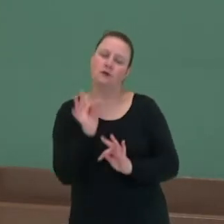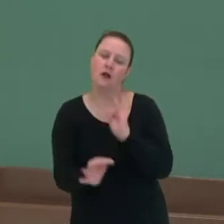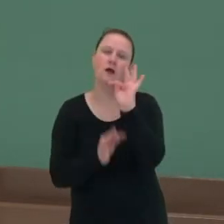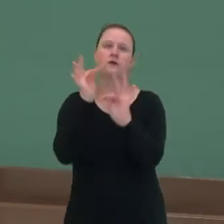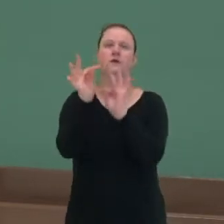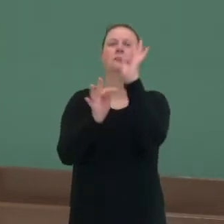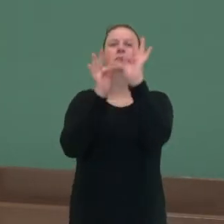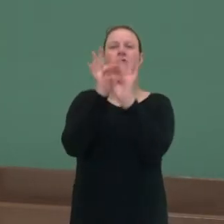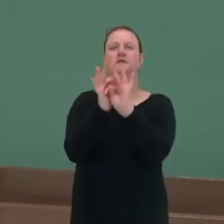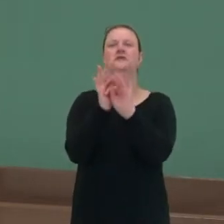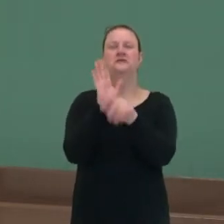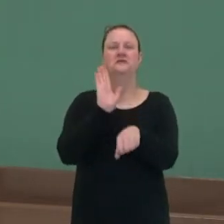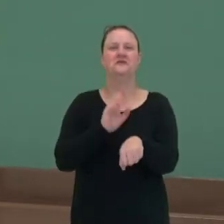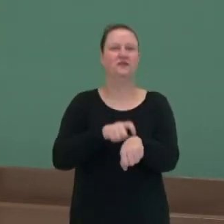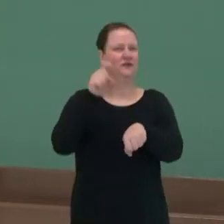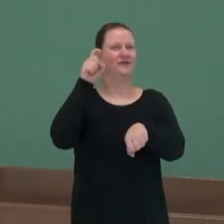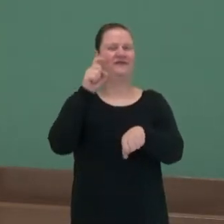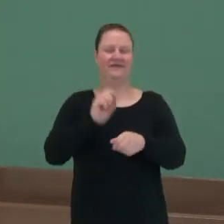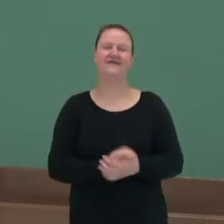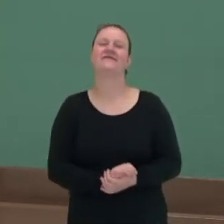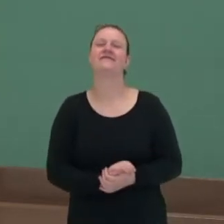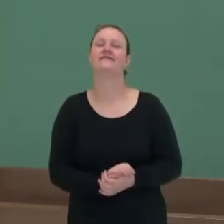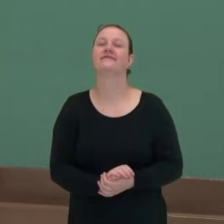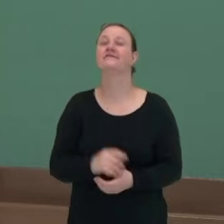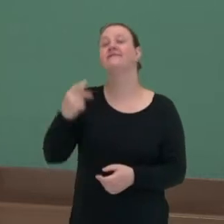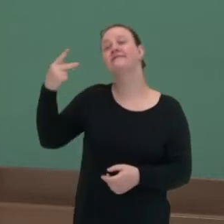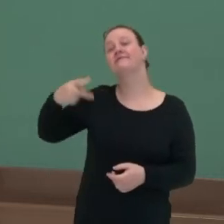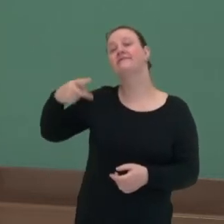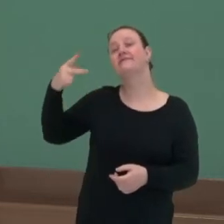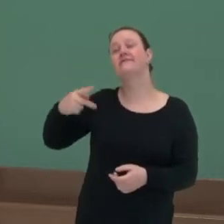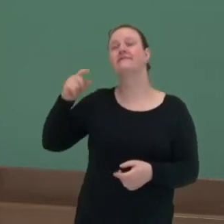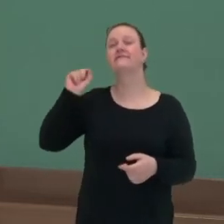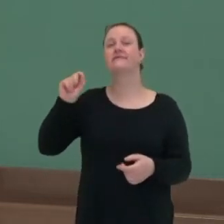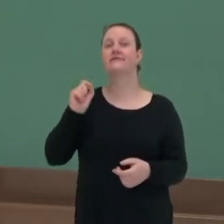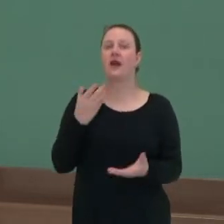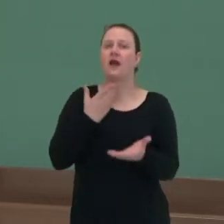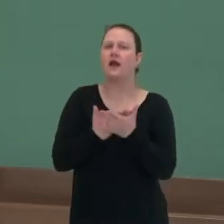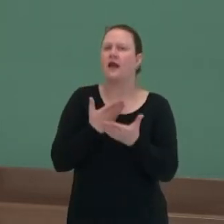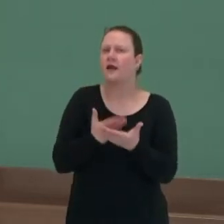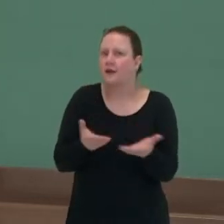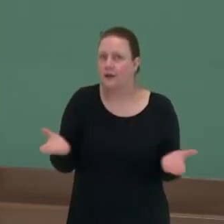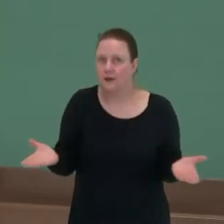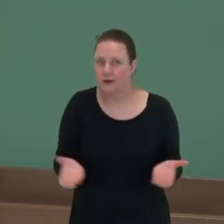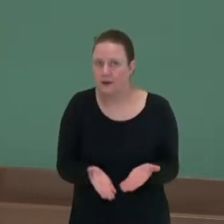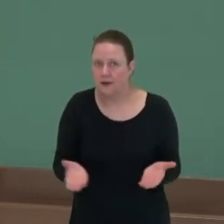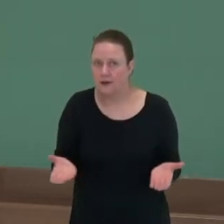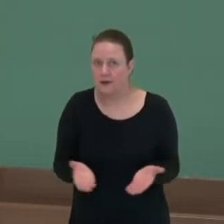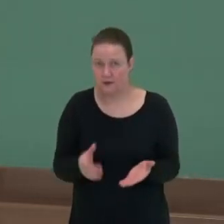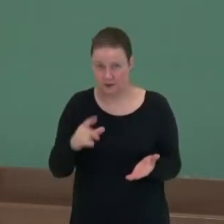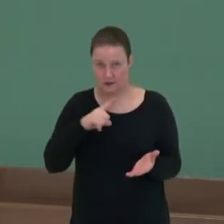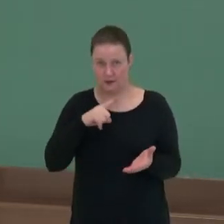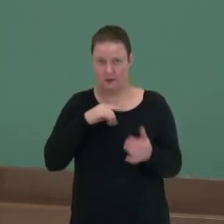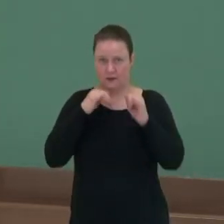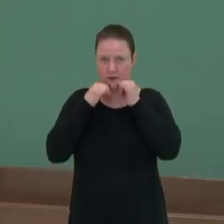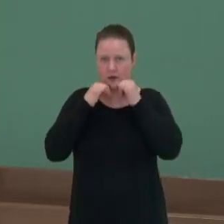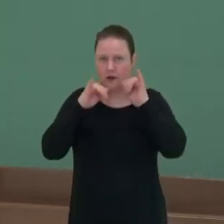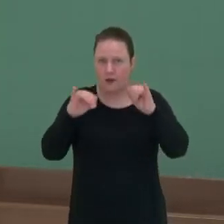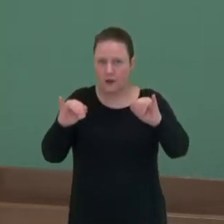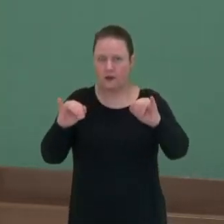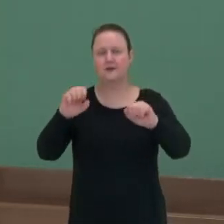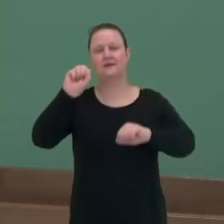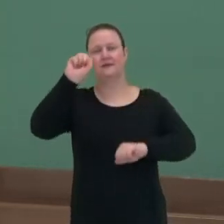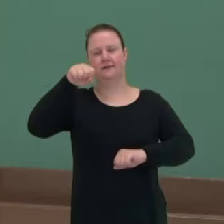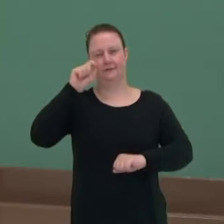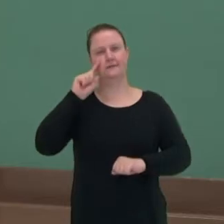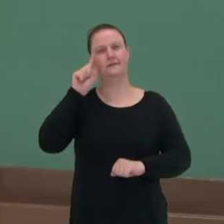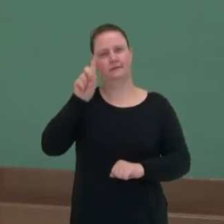tempo. Ok, o que esses dois dispositivos têm a ver com a aula? Tem a ver com o circuito elétrico? Repare bem na